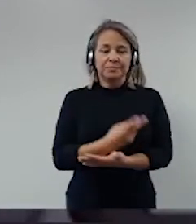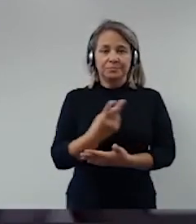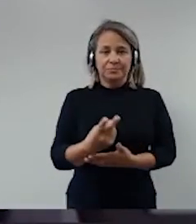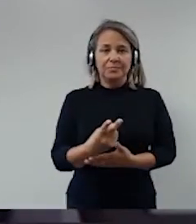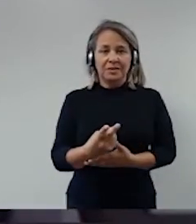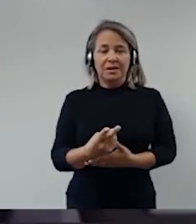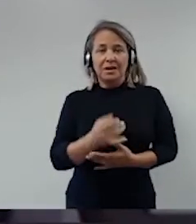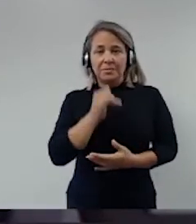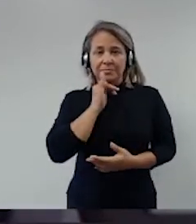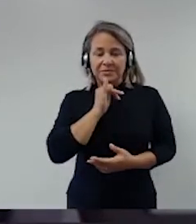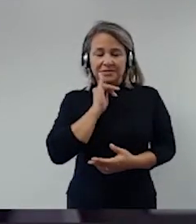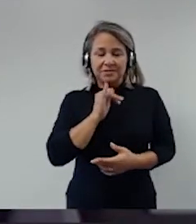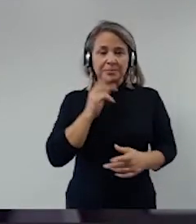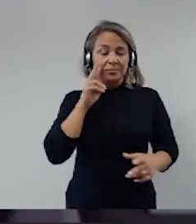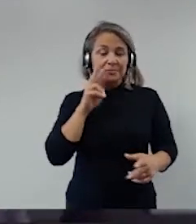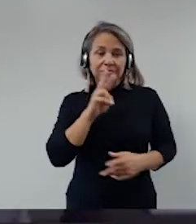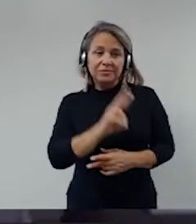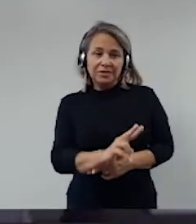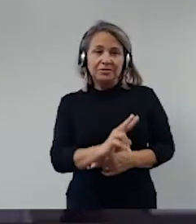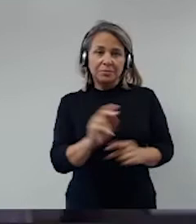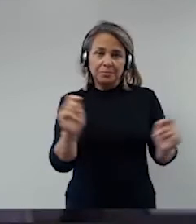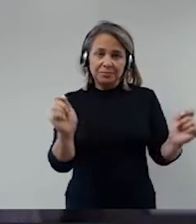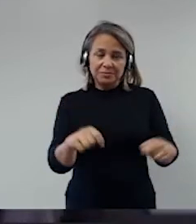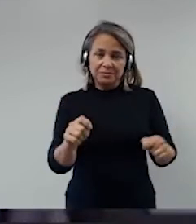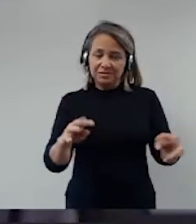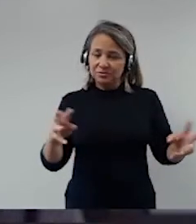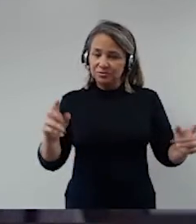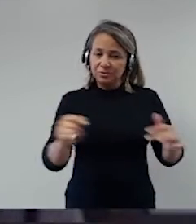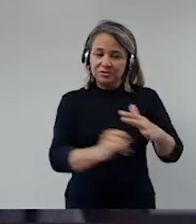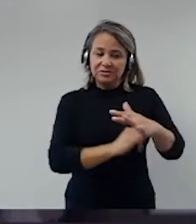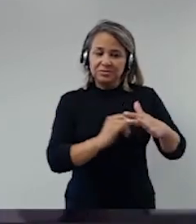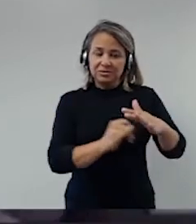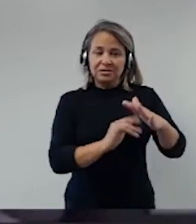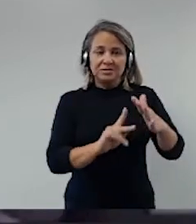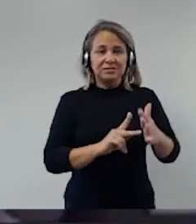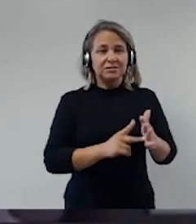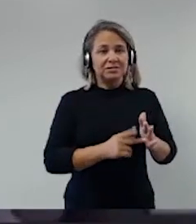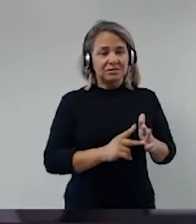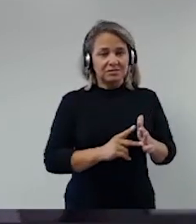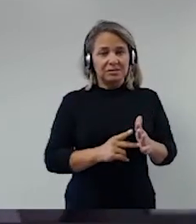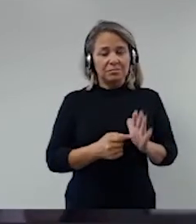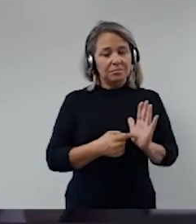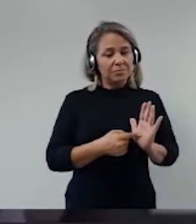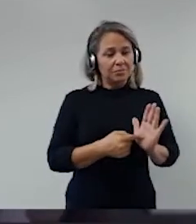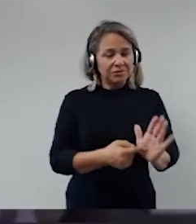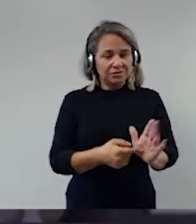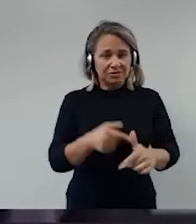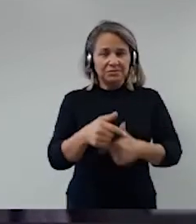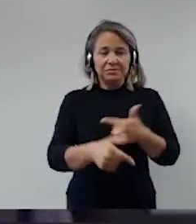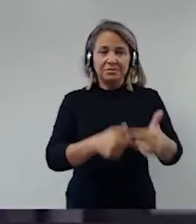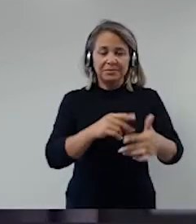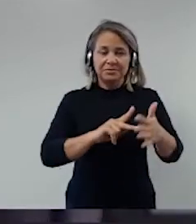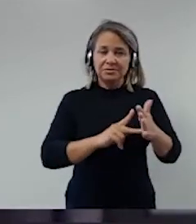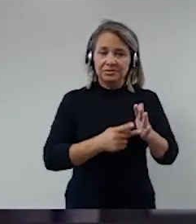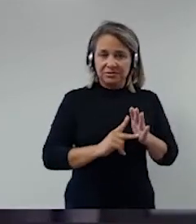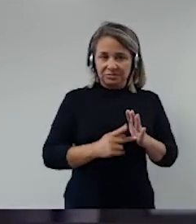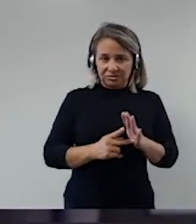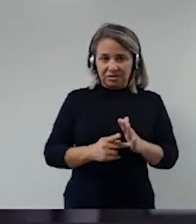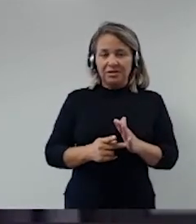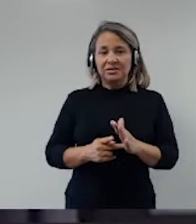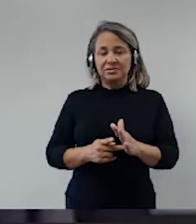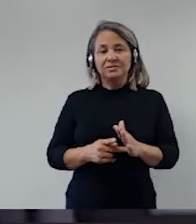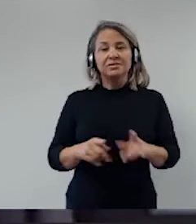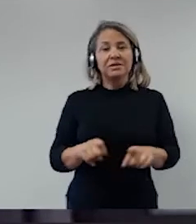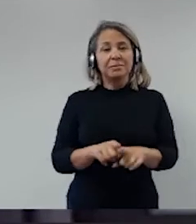essa indispensabilidade das entidades sindicais. Falar em indispensabilidade das entidades sindicais é falar da